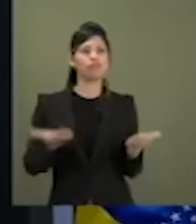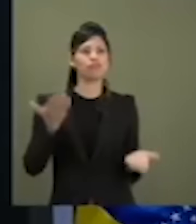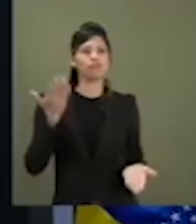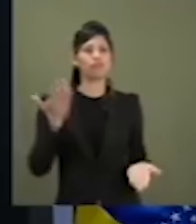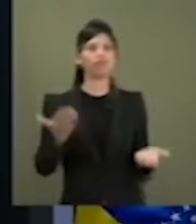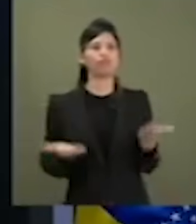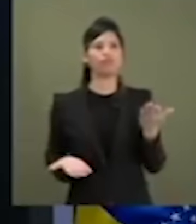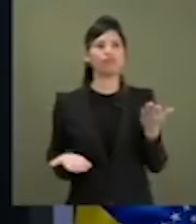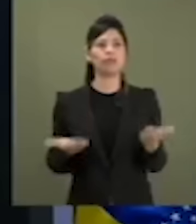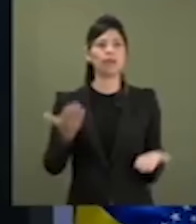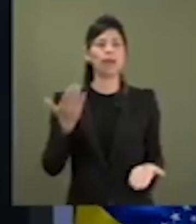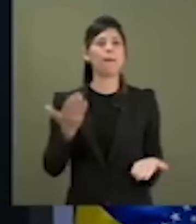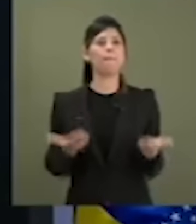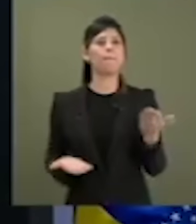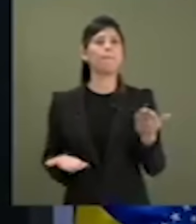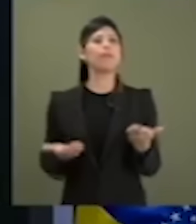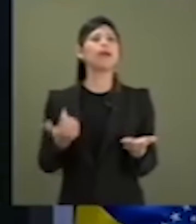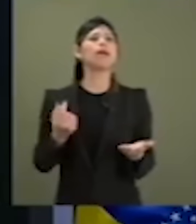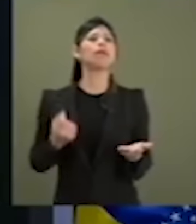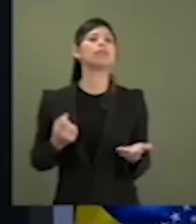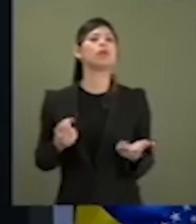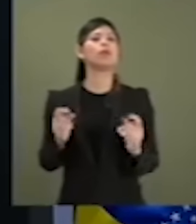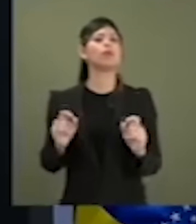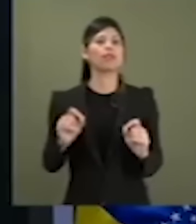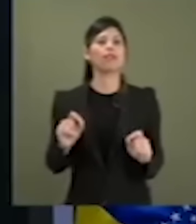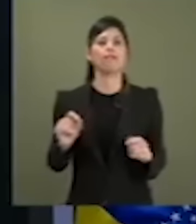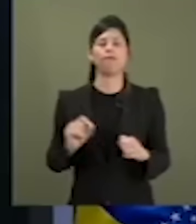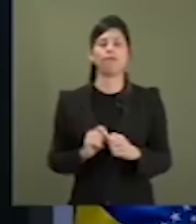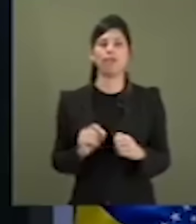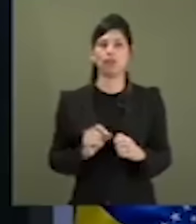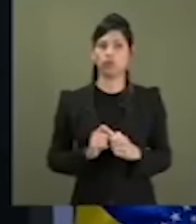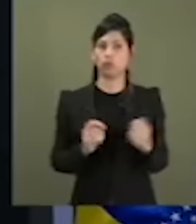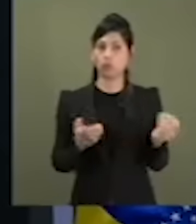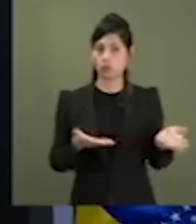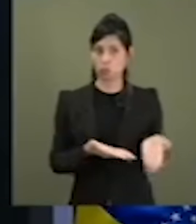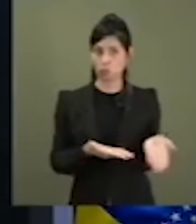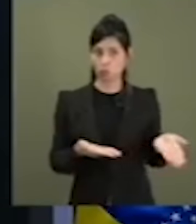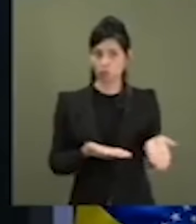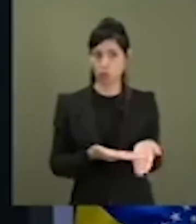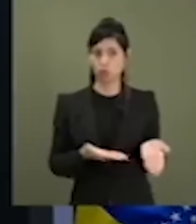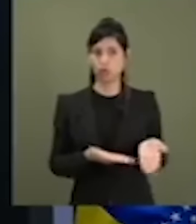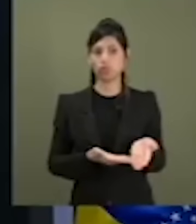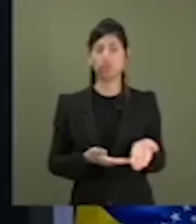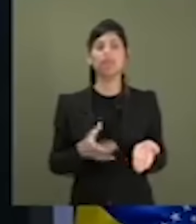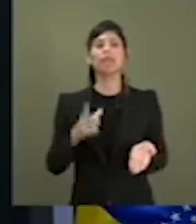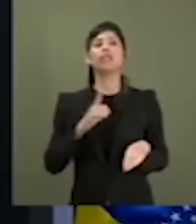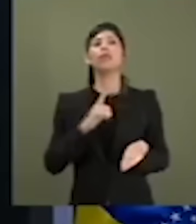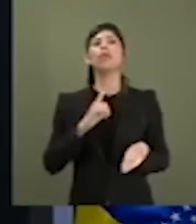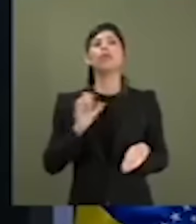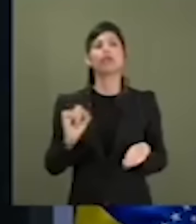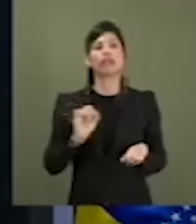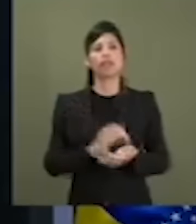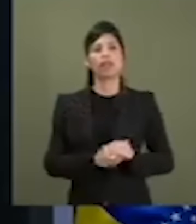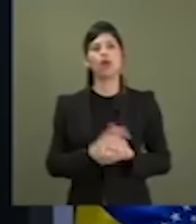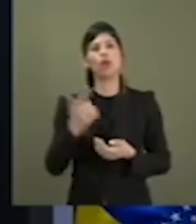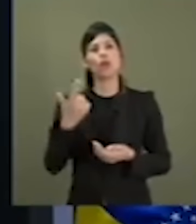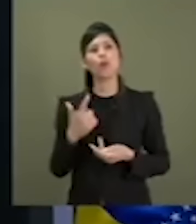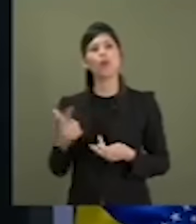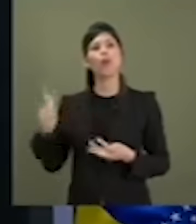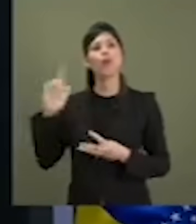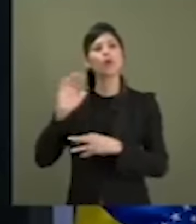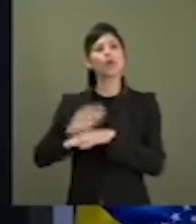outro. Então, aquilo que se faz hoje, e olha, tempos atrás, nós tivemos uma operação Lava